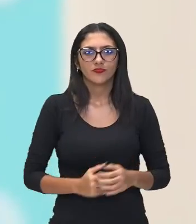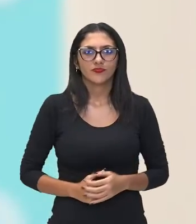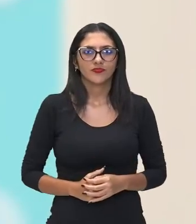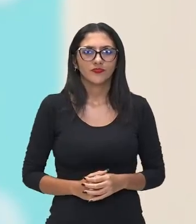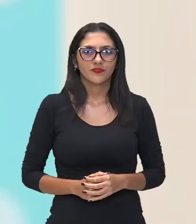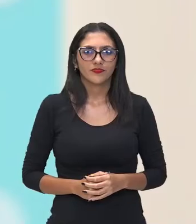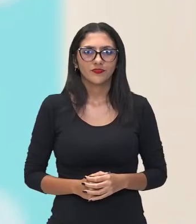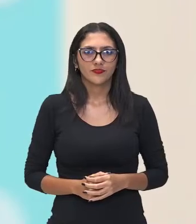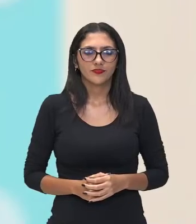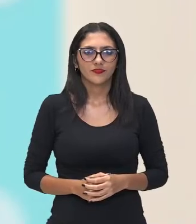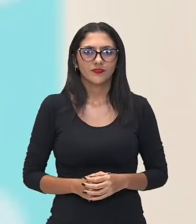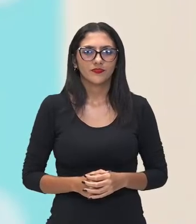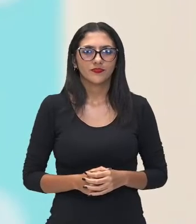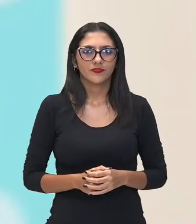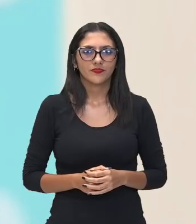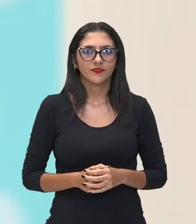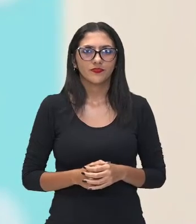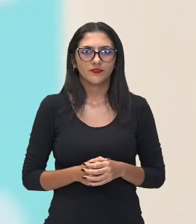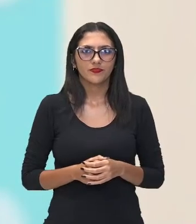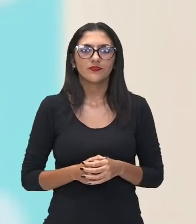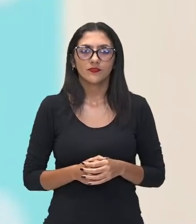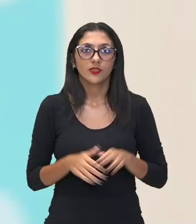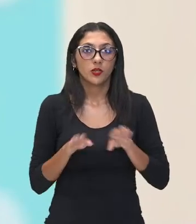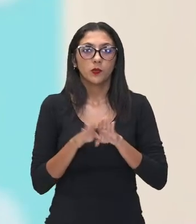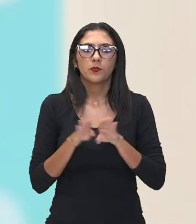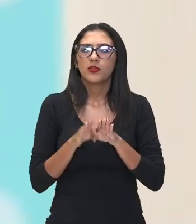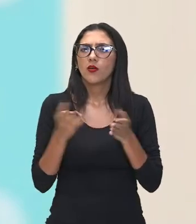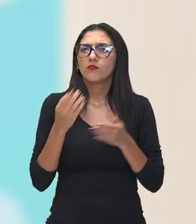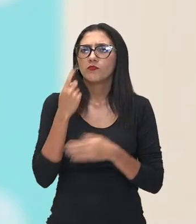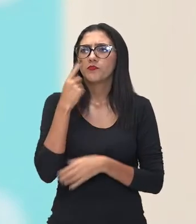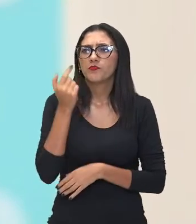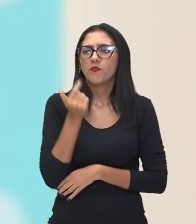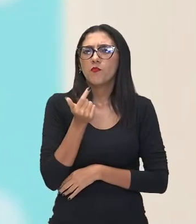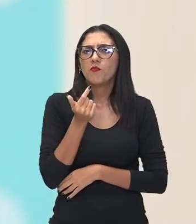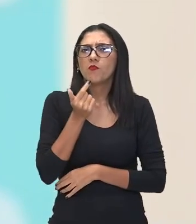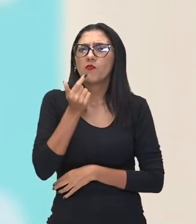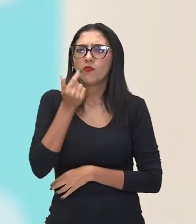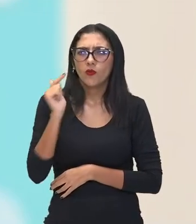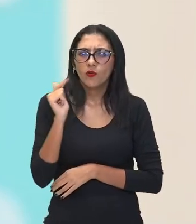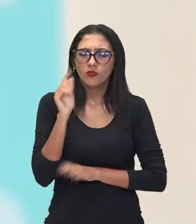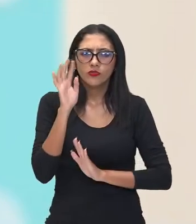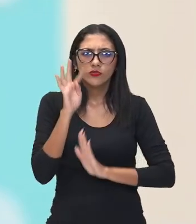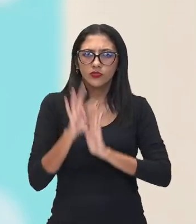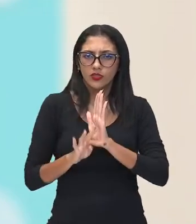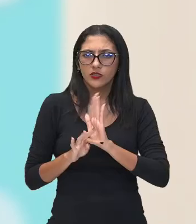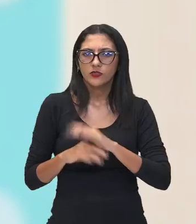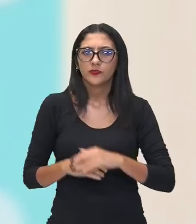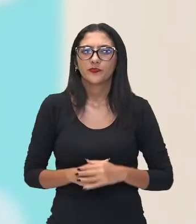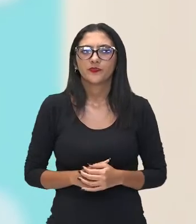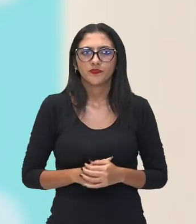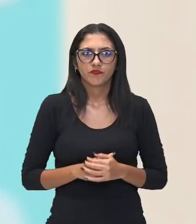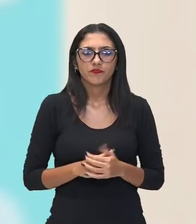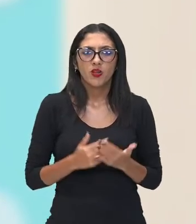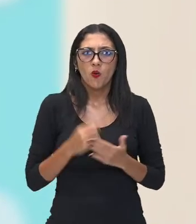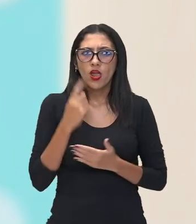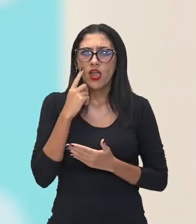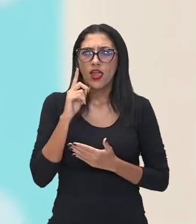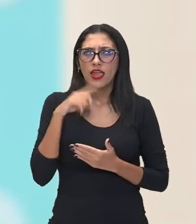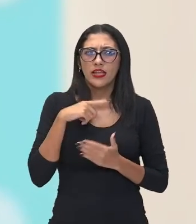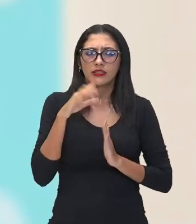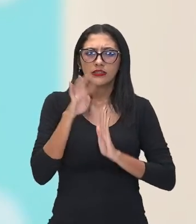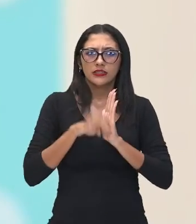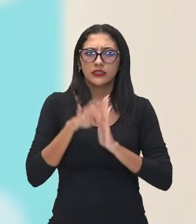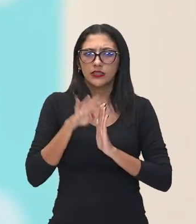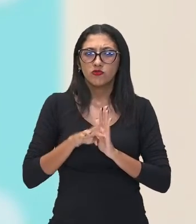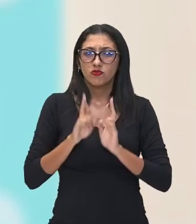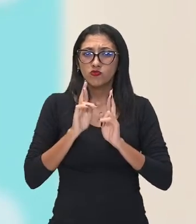gente vai também para outro texto, que ao olhar esse texto, eu tenho certeza que você